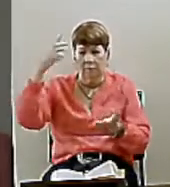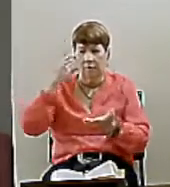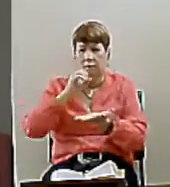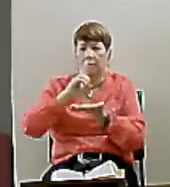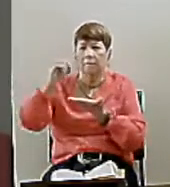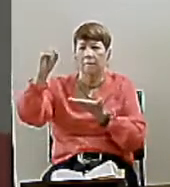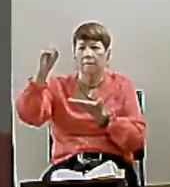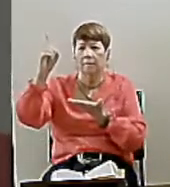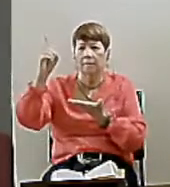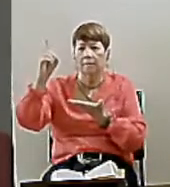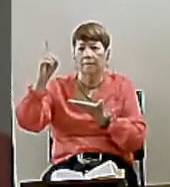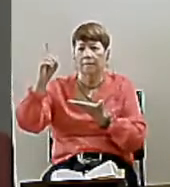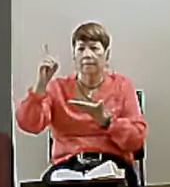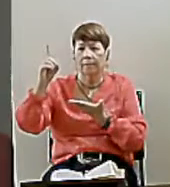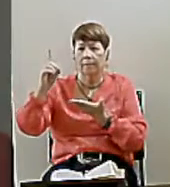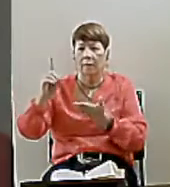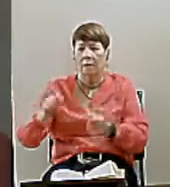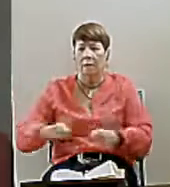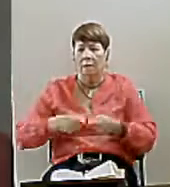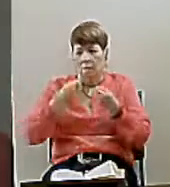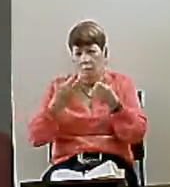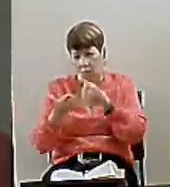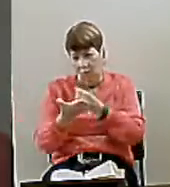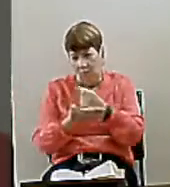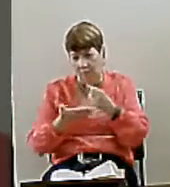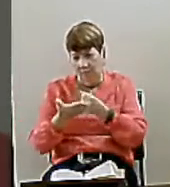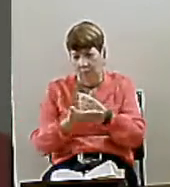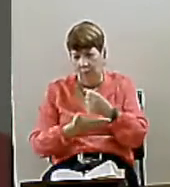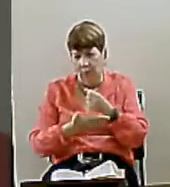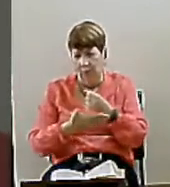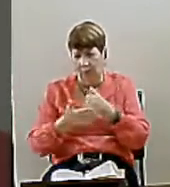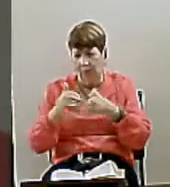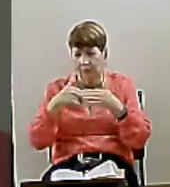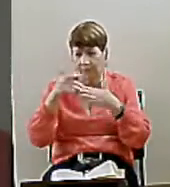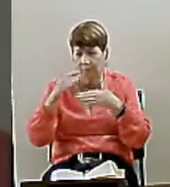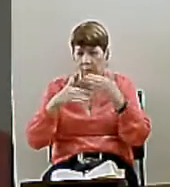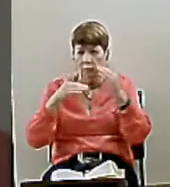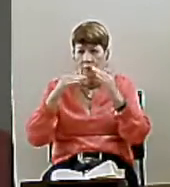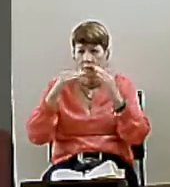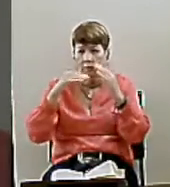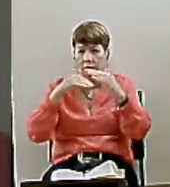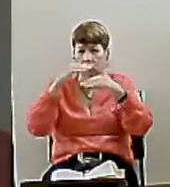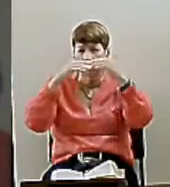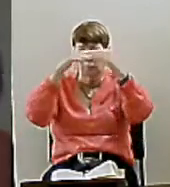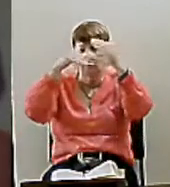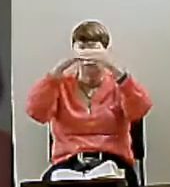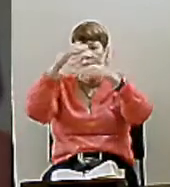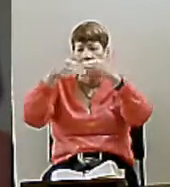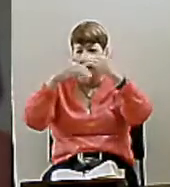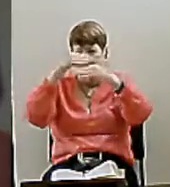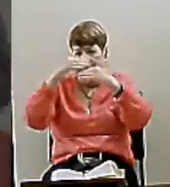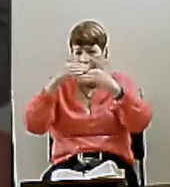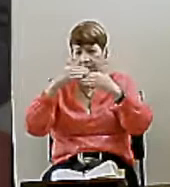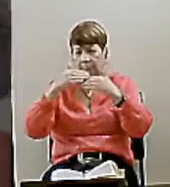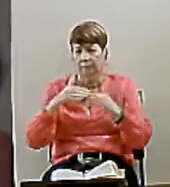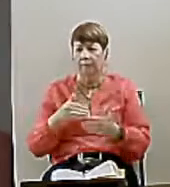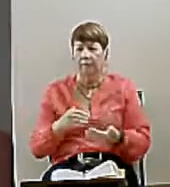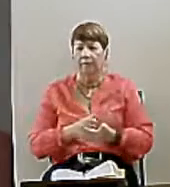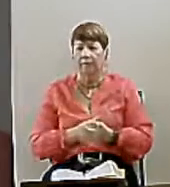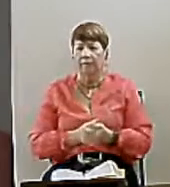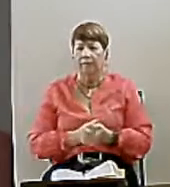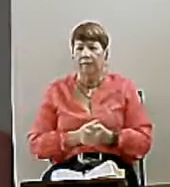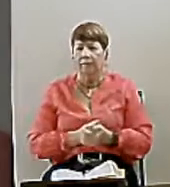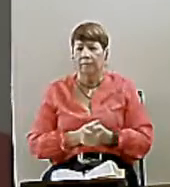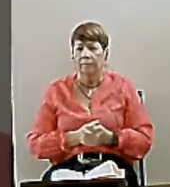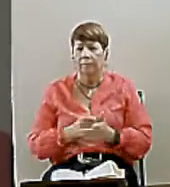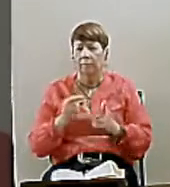Deus ele lançou o fundamento como um Construtor Prudente a expressão traduzida por segundo aqui no texto